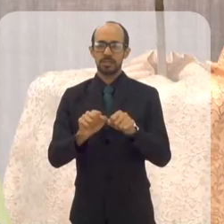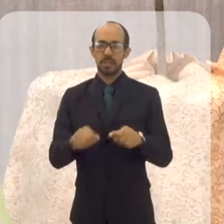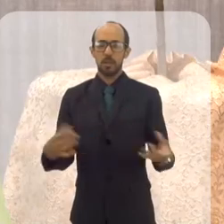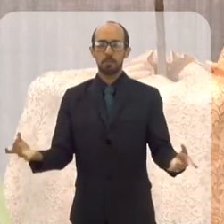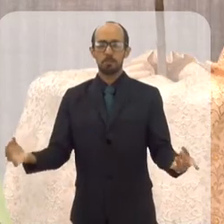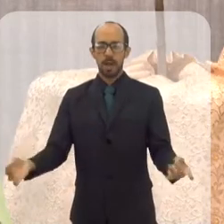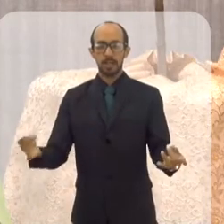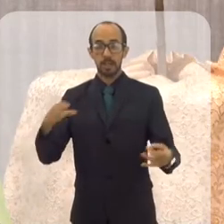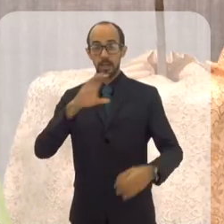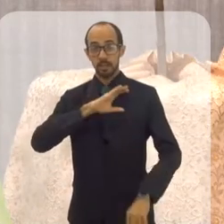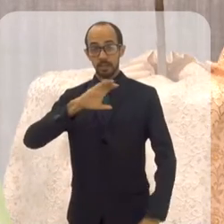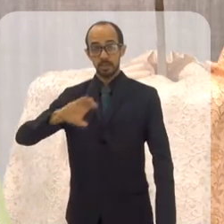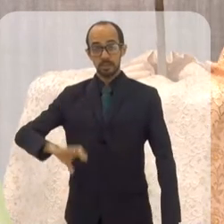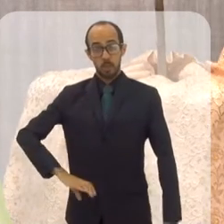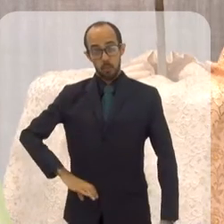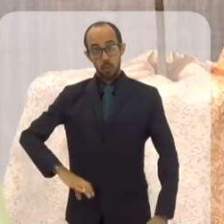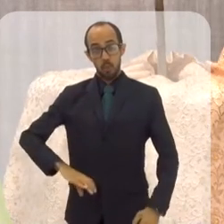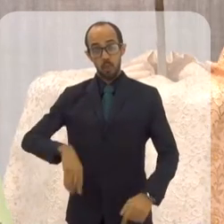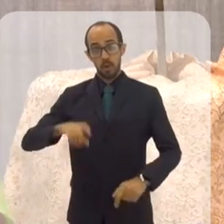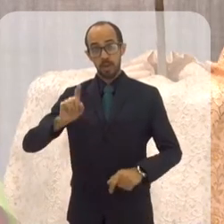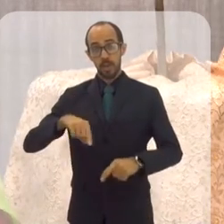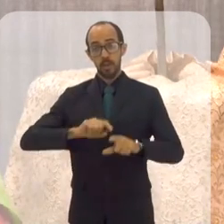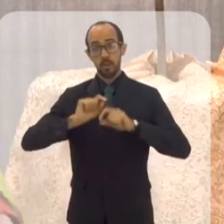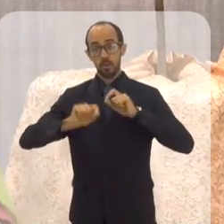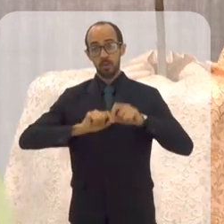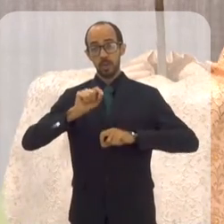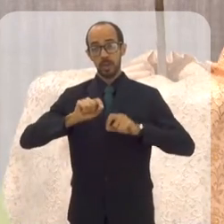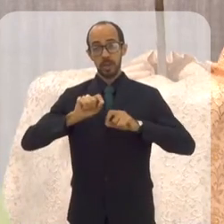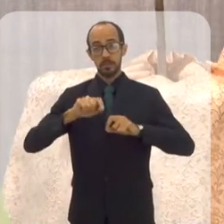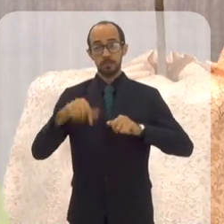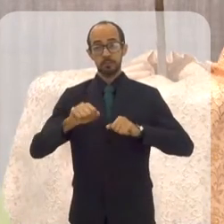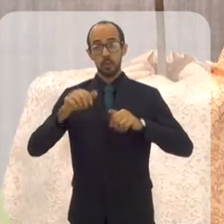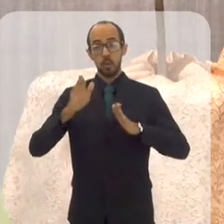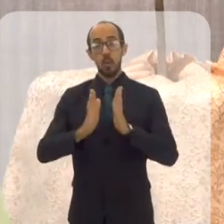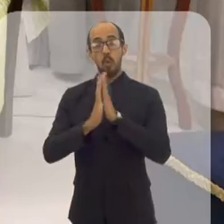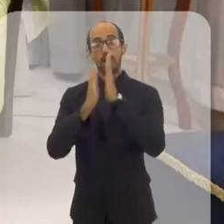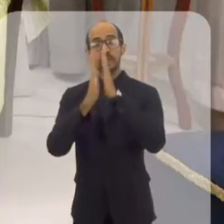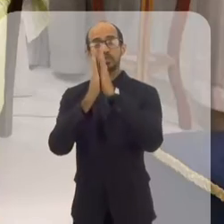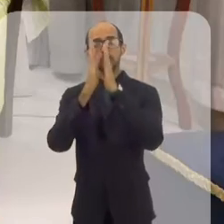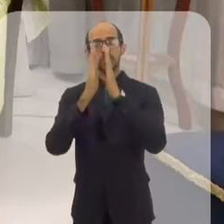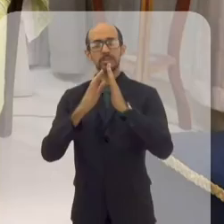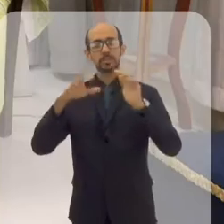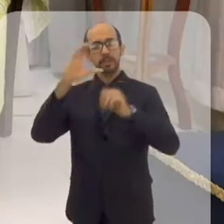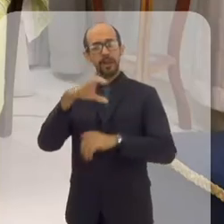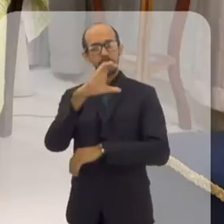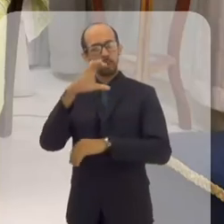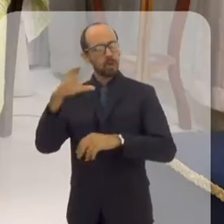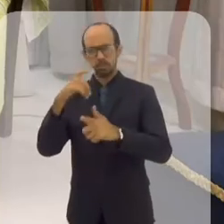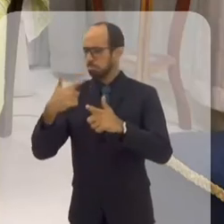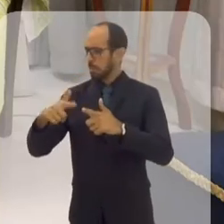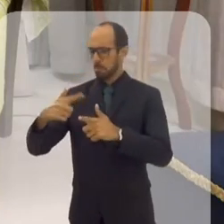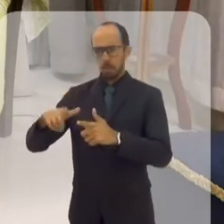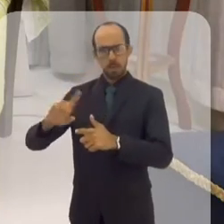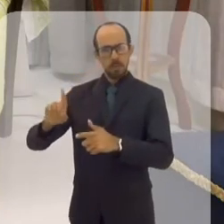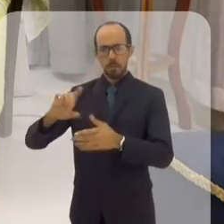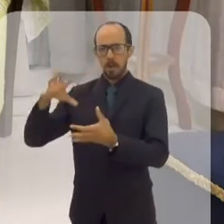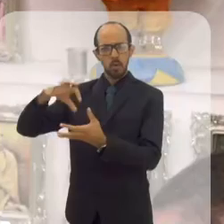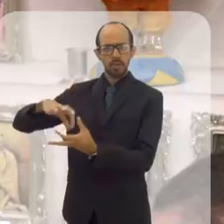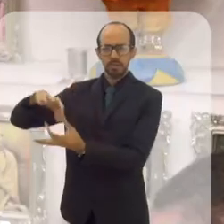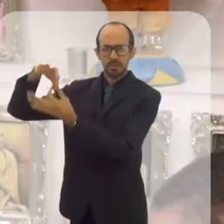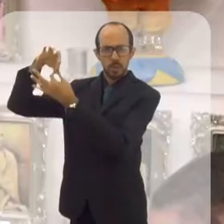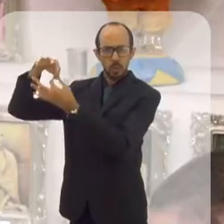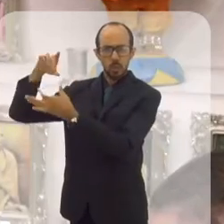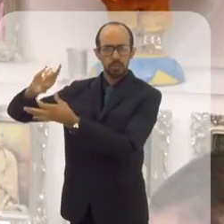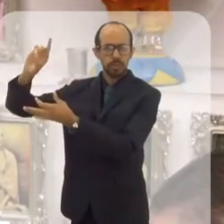ela fazia um manta Cristão Então ela fazia com canções e corações católicas não tem problema é uma conexão com Deus